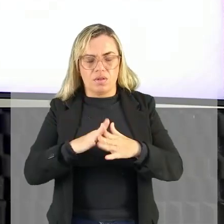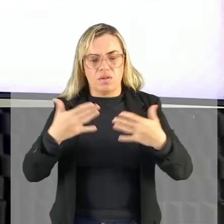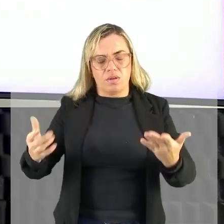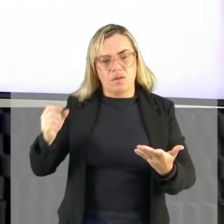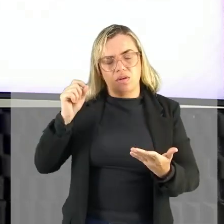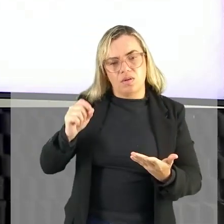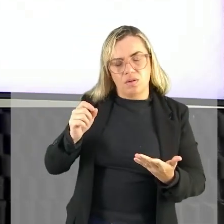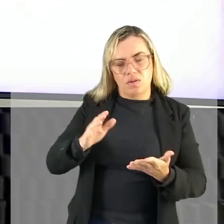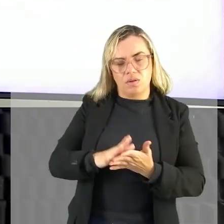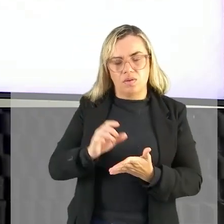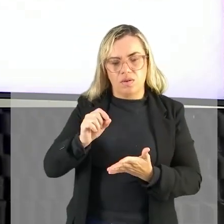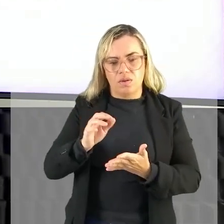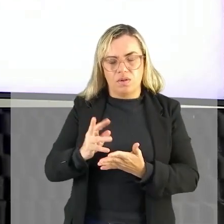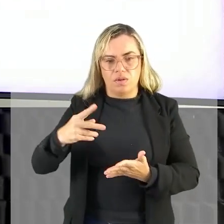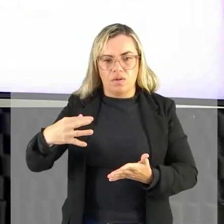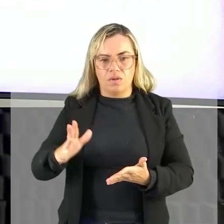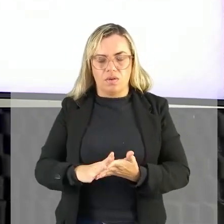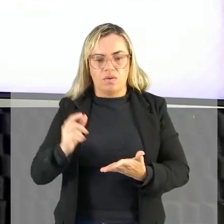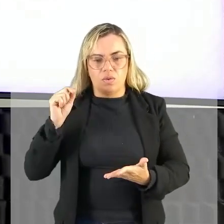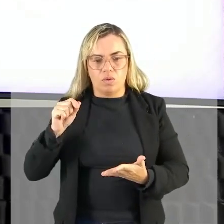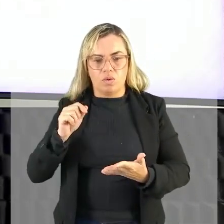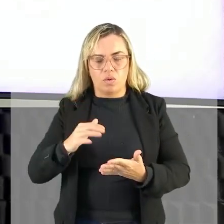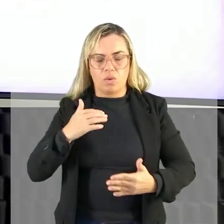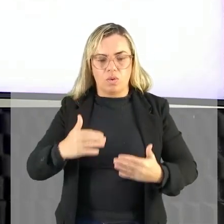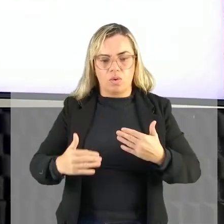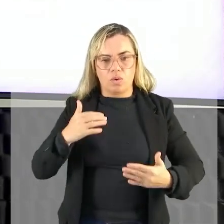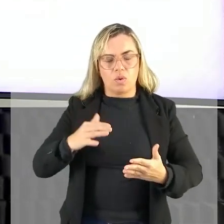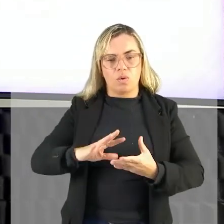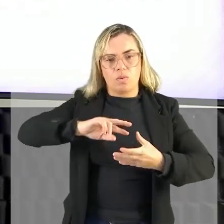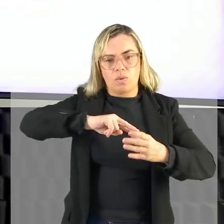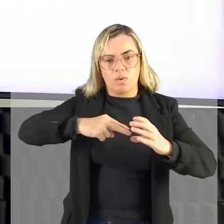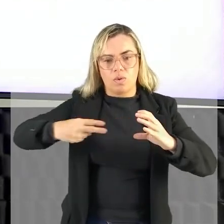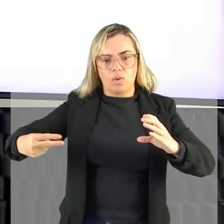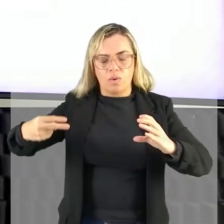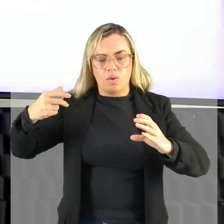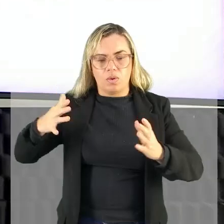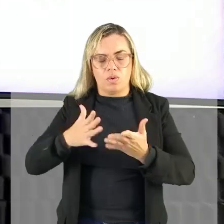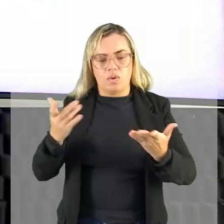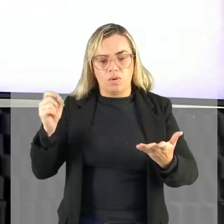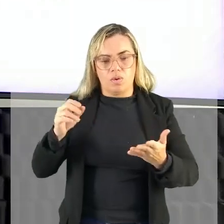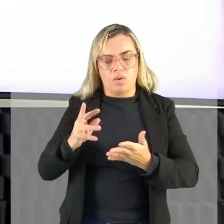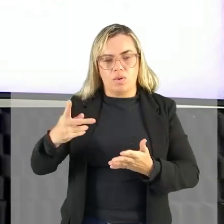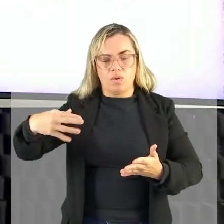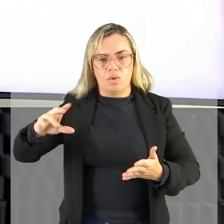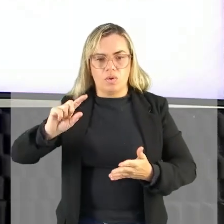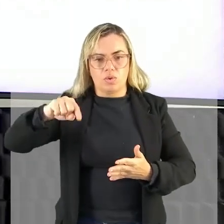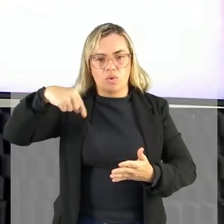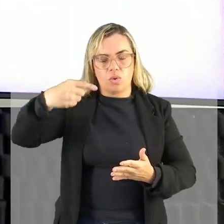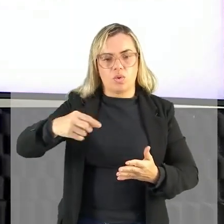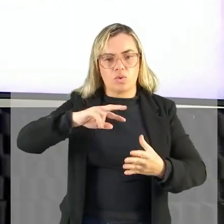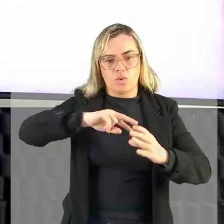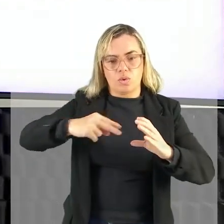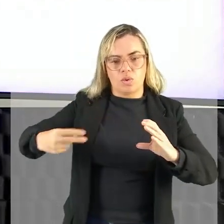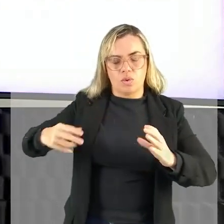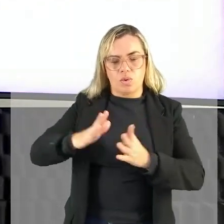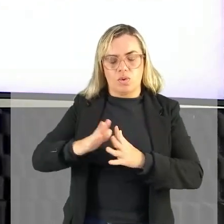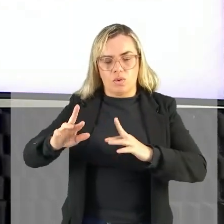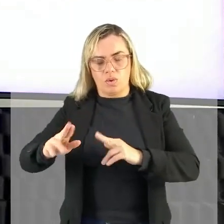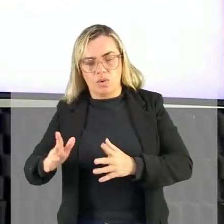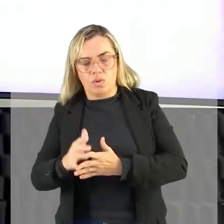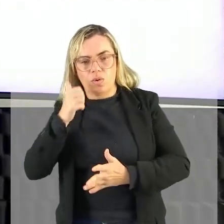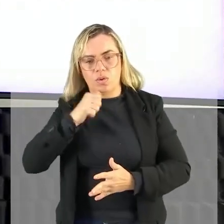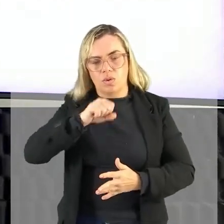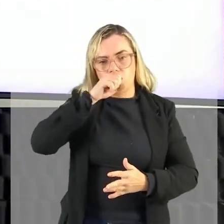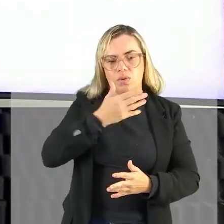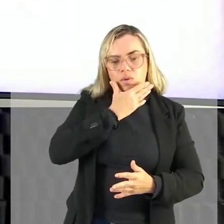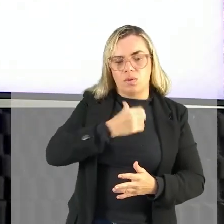que ora estão ativas em um cromossomo, né? Ora estão ativas em outro cromossomo, um cromossomo herdado pela